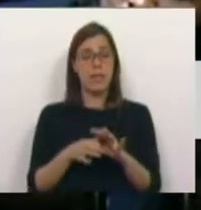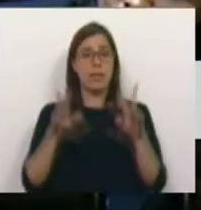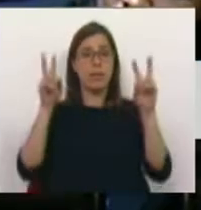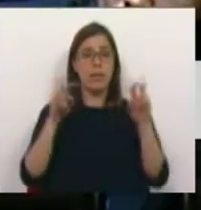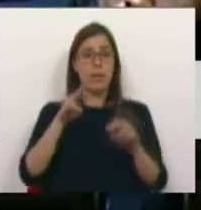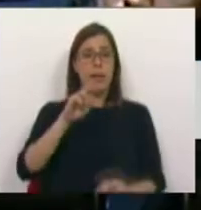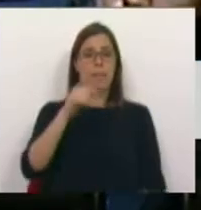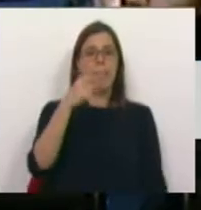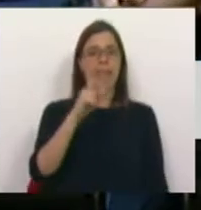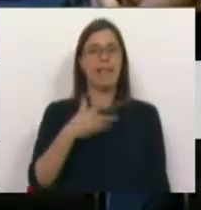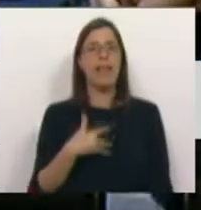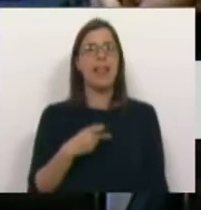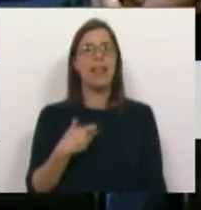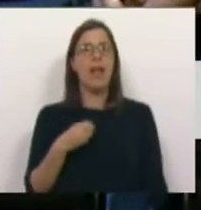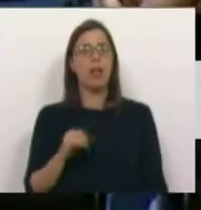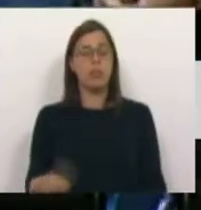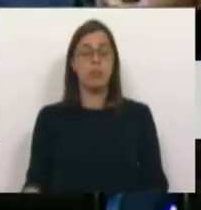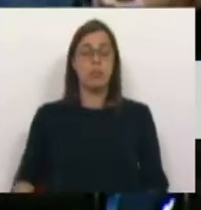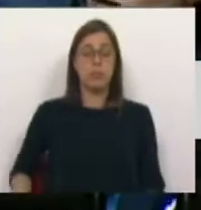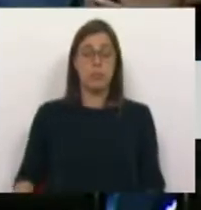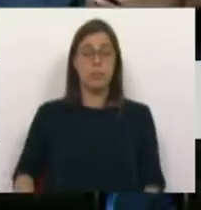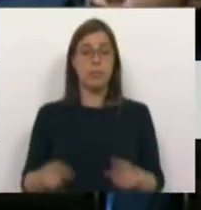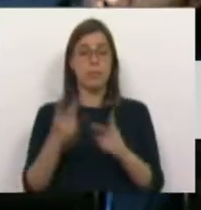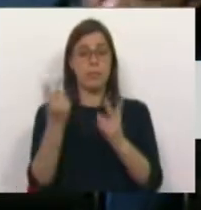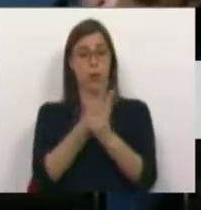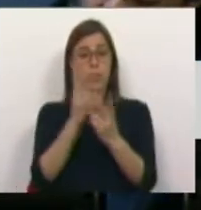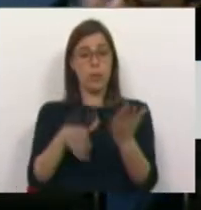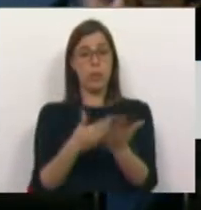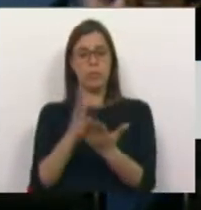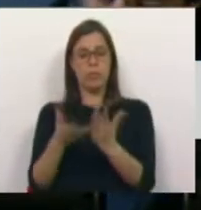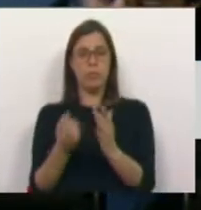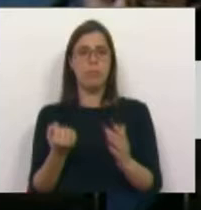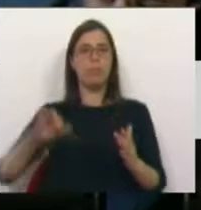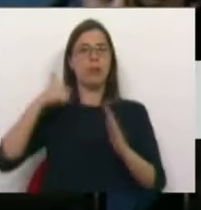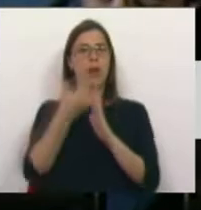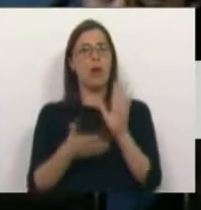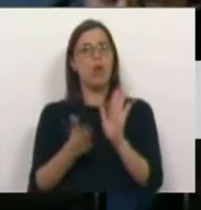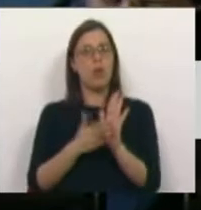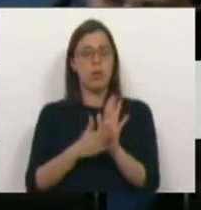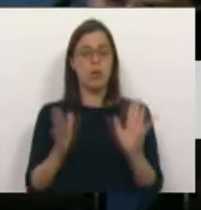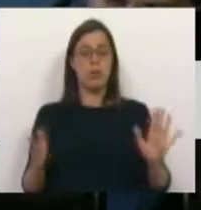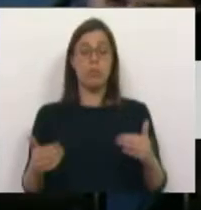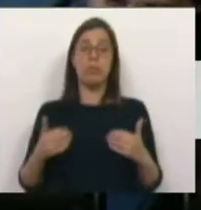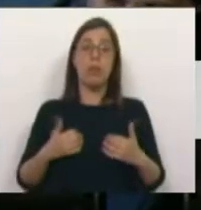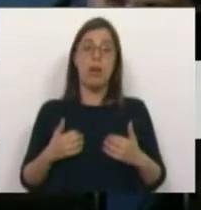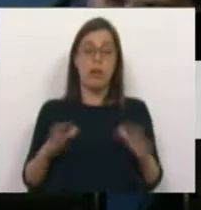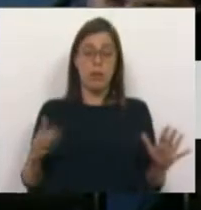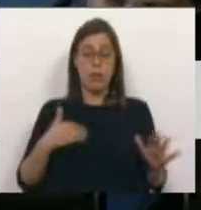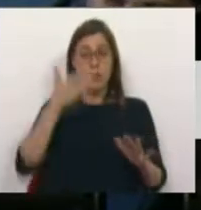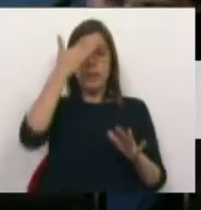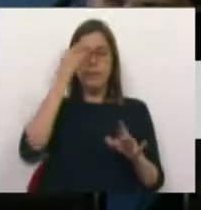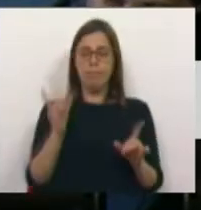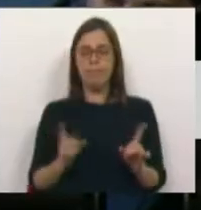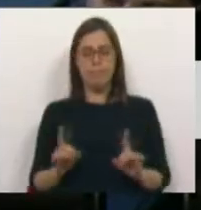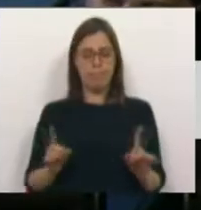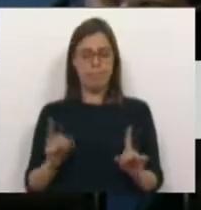chamados metadados. Entendemos nós que são ambas as propostas inconstitucionais e nós, enfim, entendemos que não se